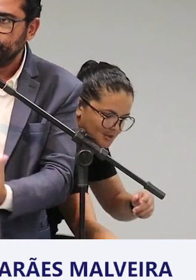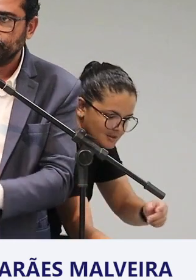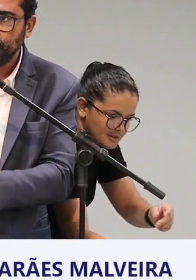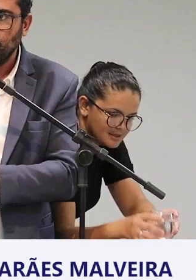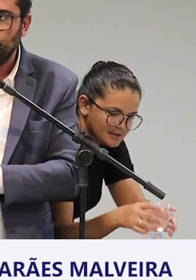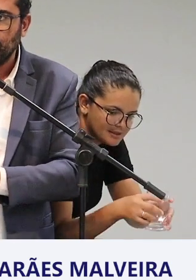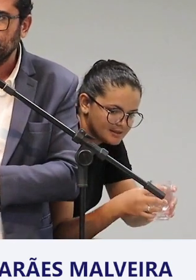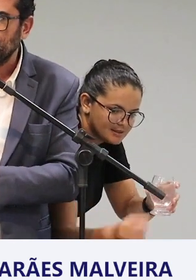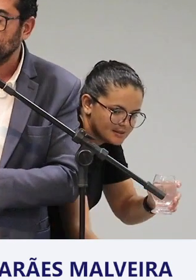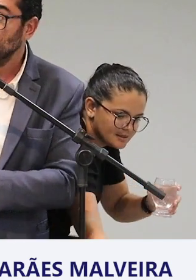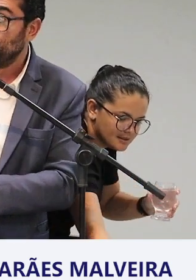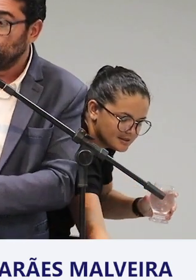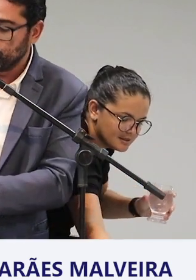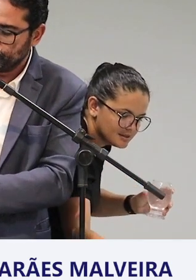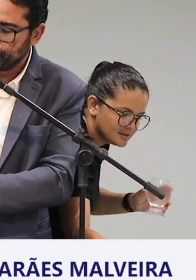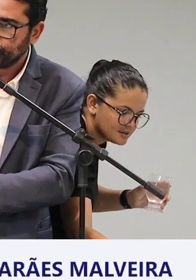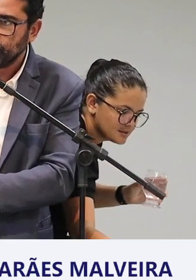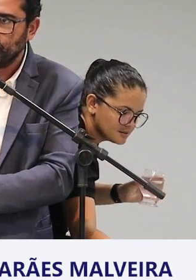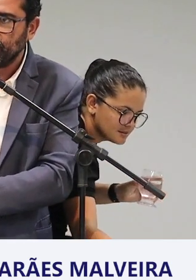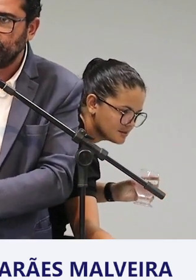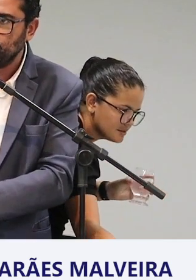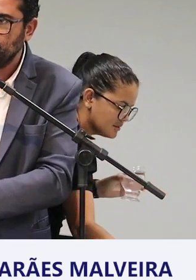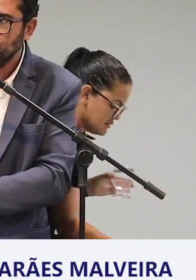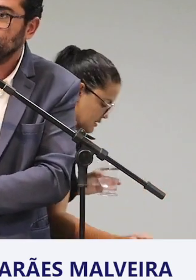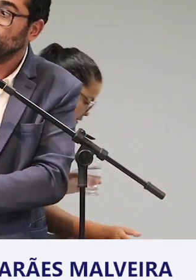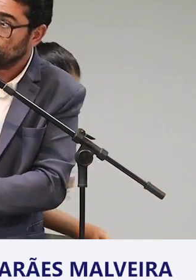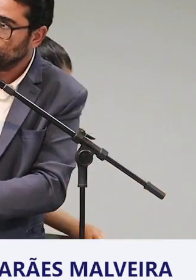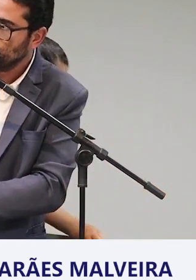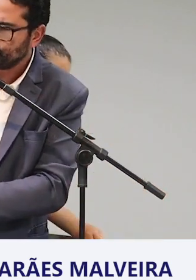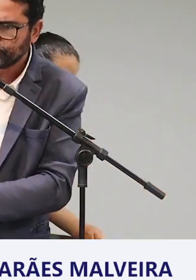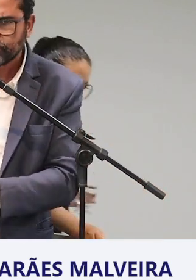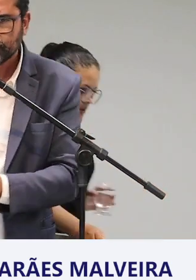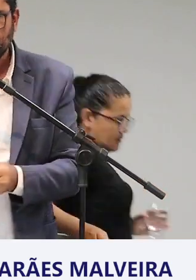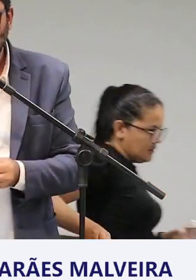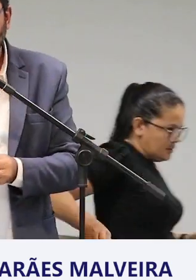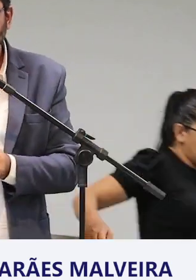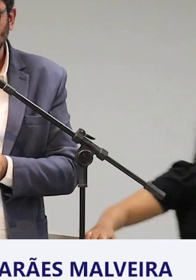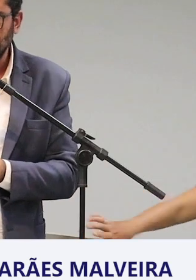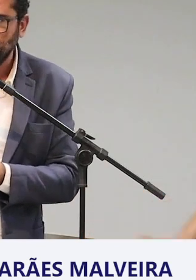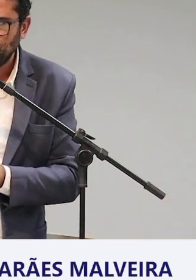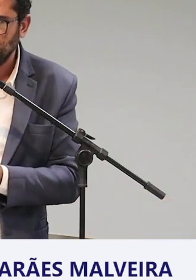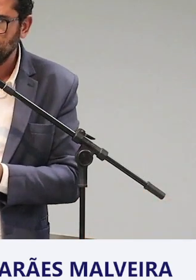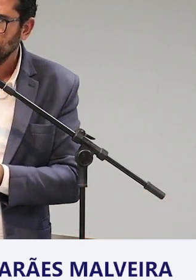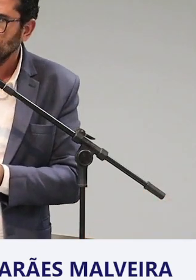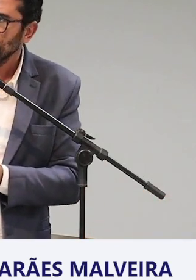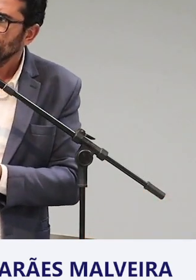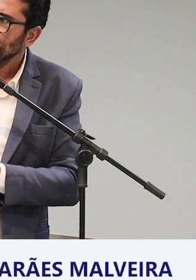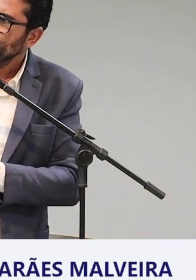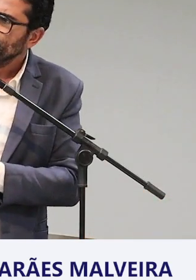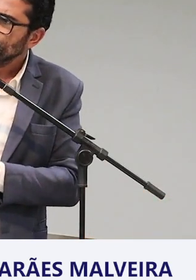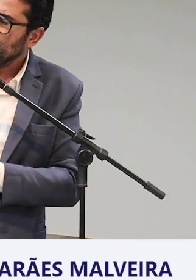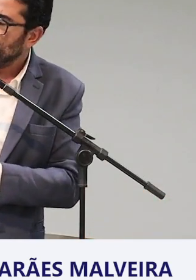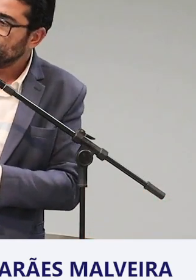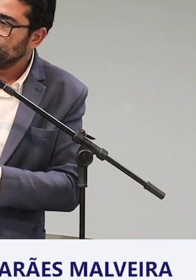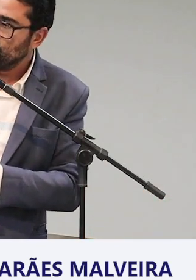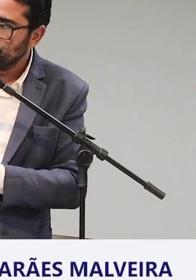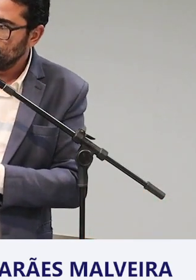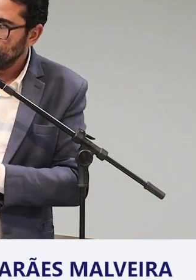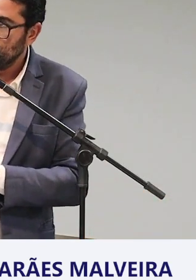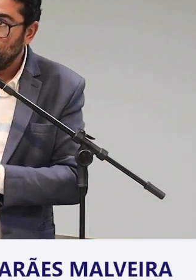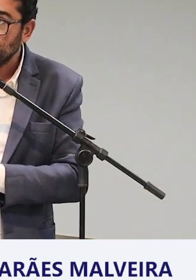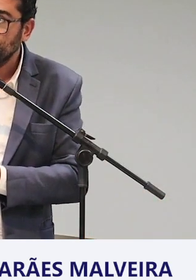L complicada a questão do poço prefeito Rio se autorizou o poço foi perfurado a